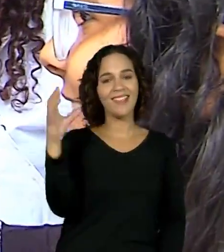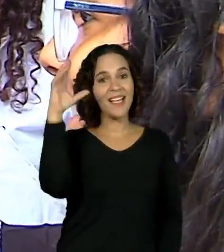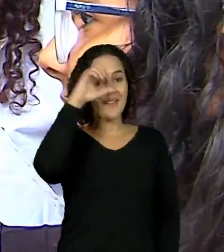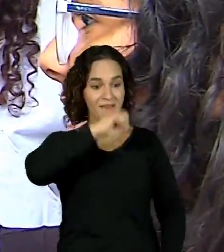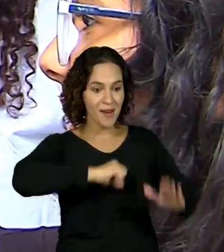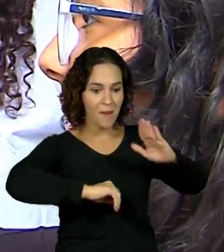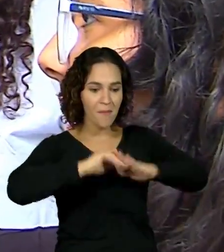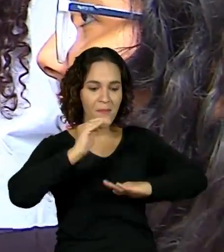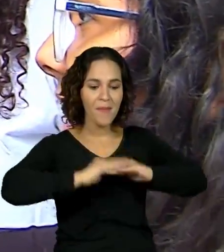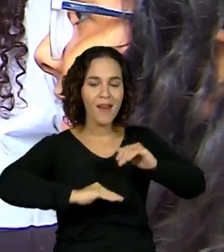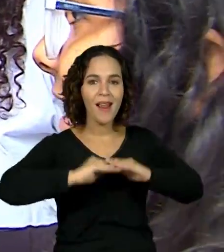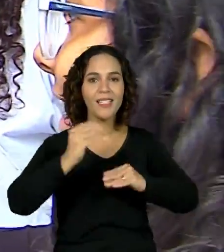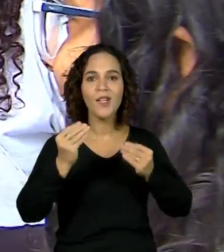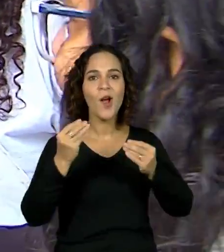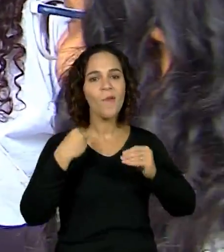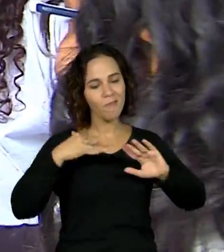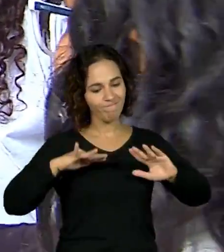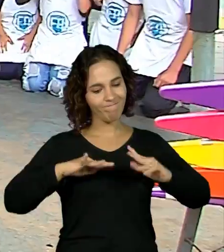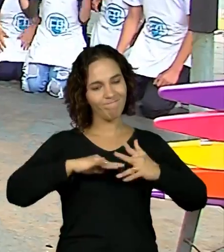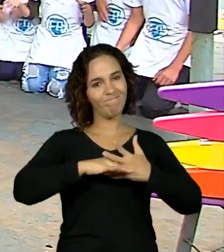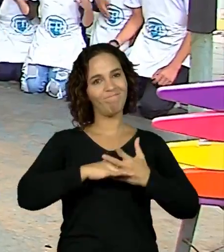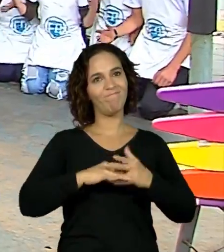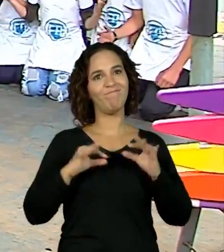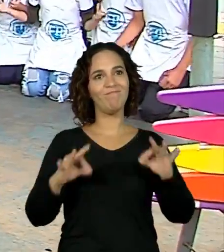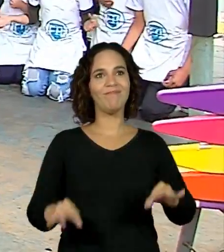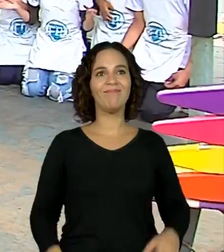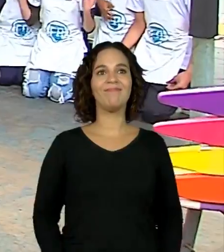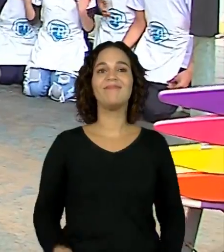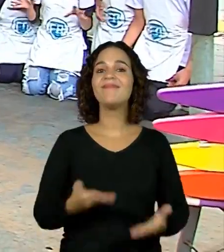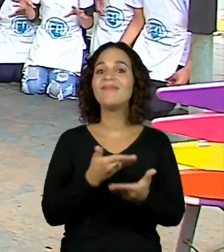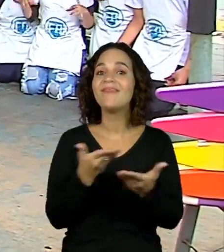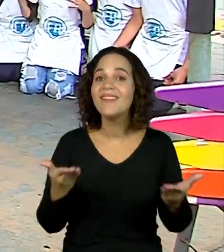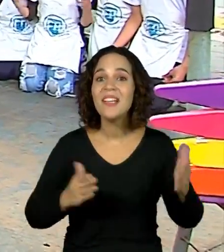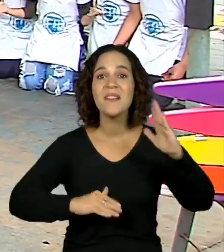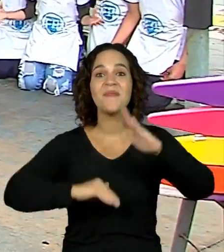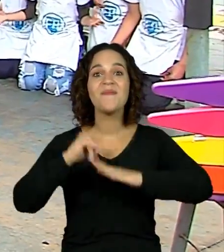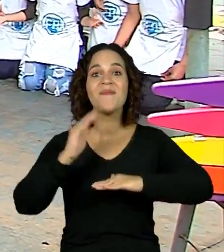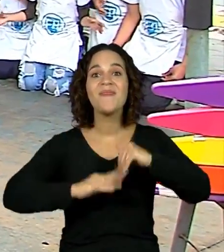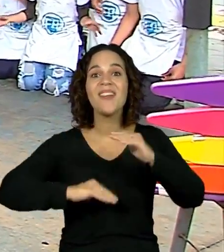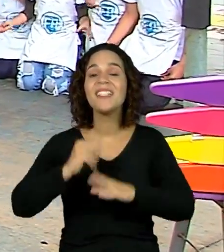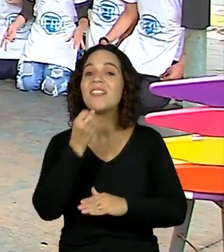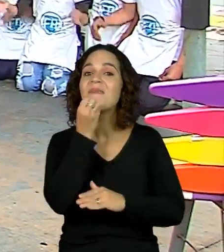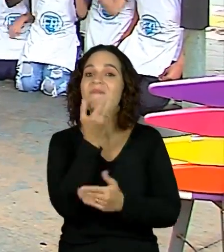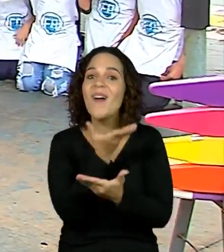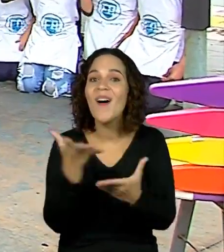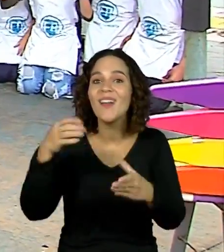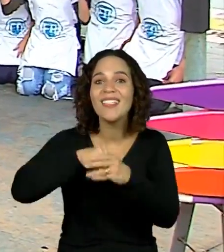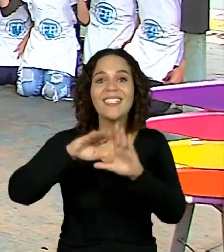prática sobre cidadania. Isso é boas práticas escolares!